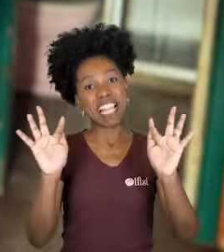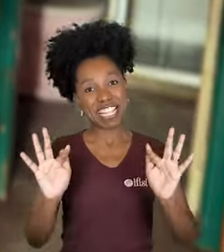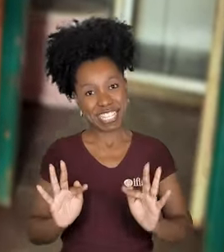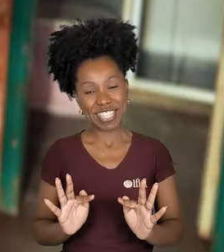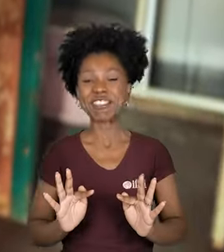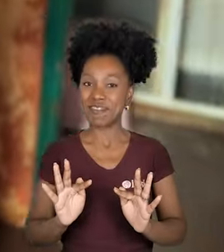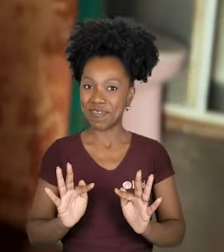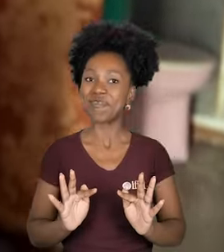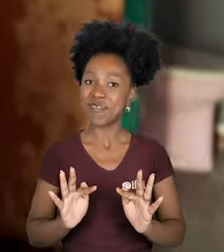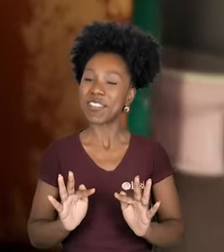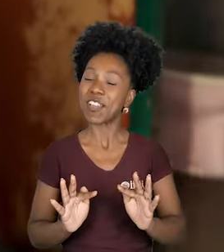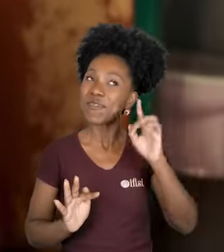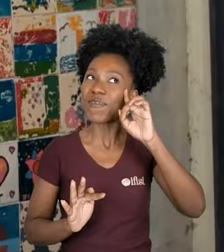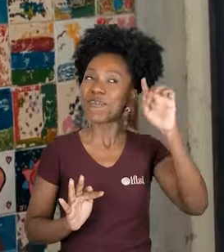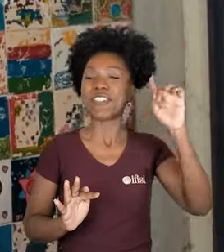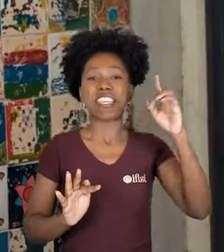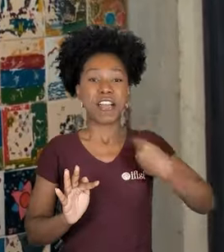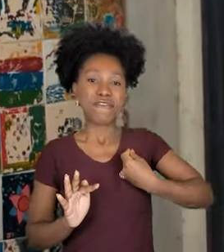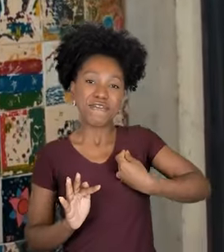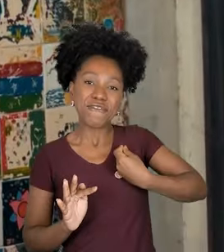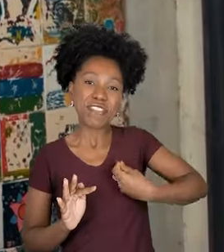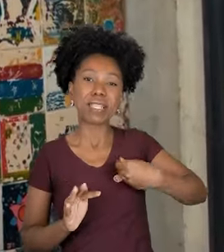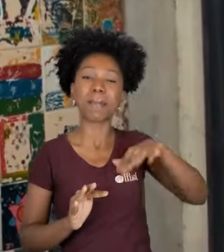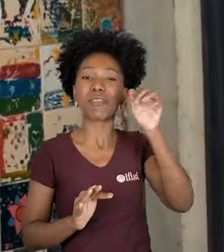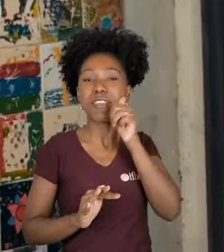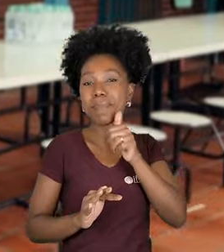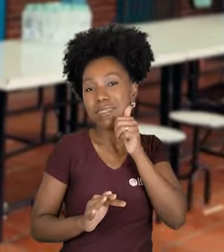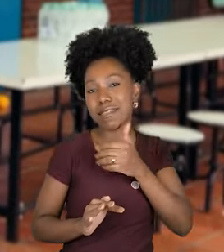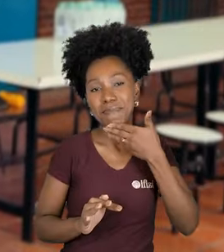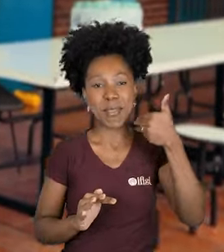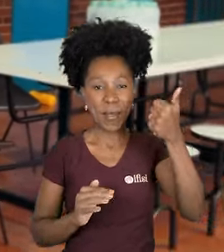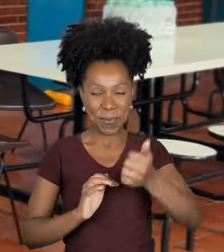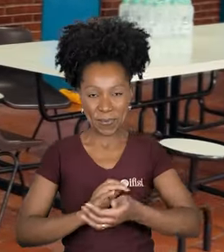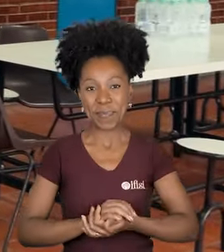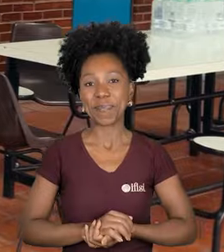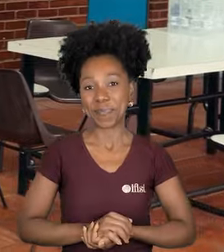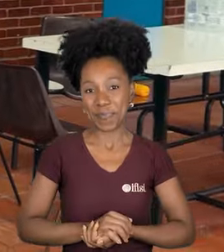feliz, né? Pode ter um cotidiano mais doce, mais feminino, eu diria.